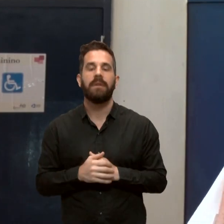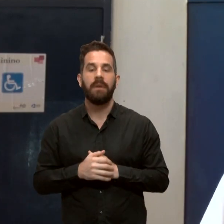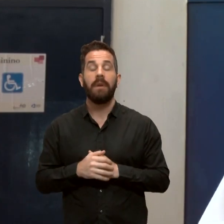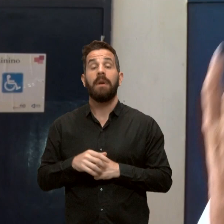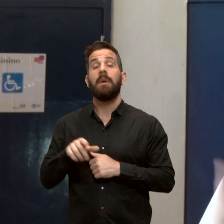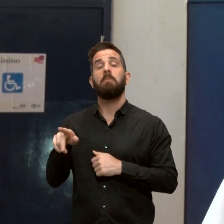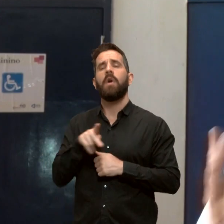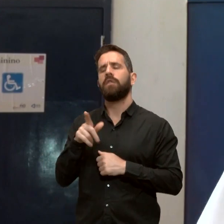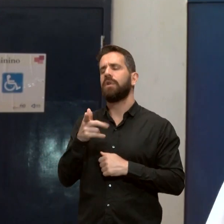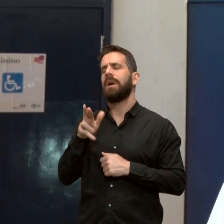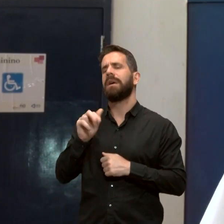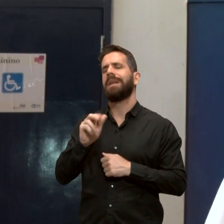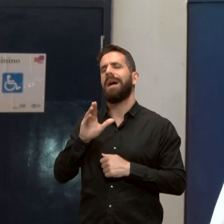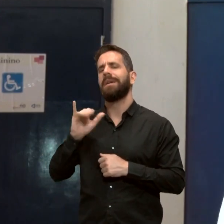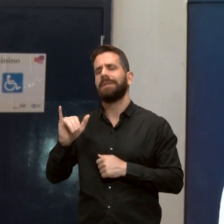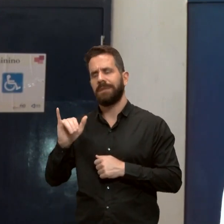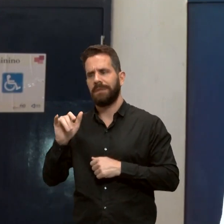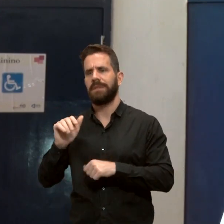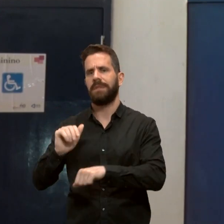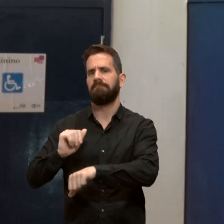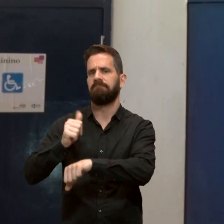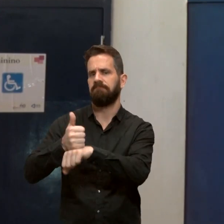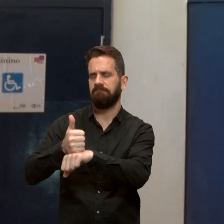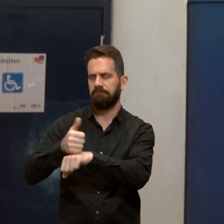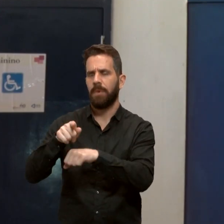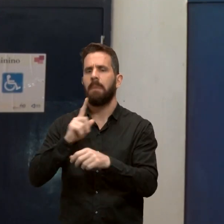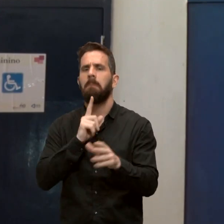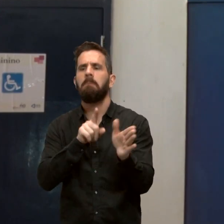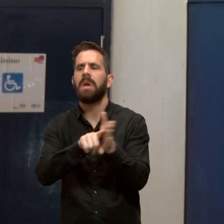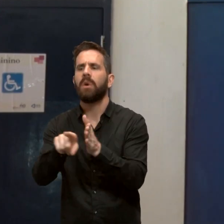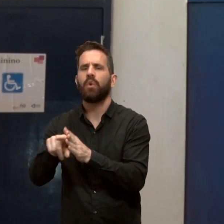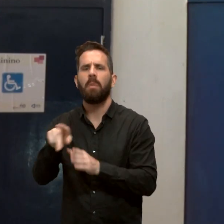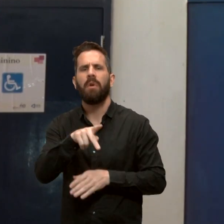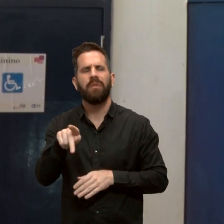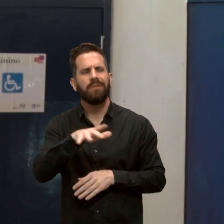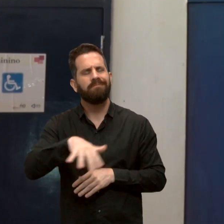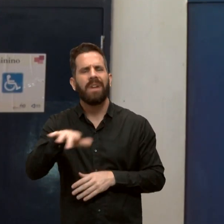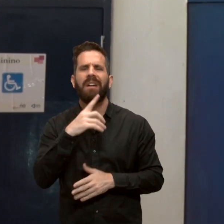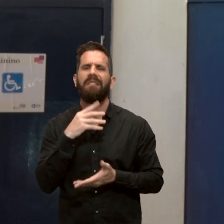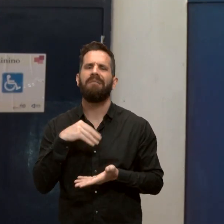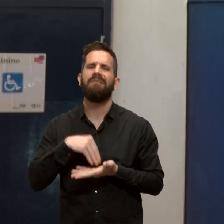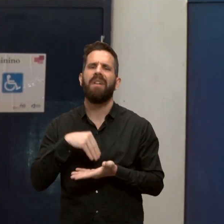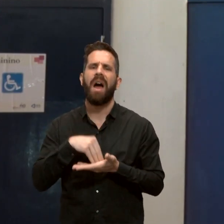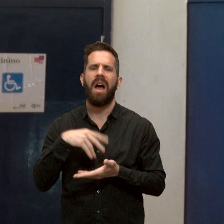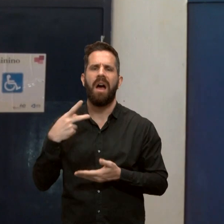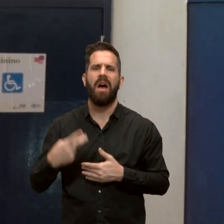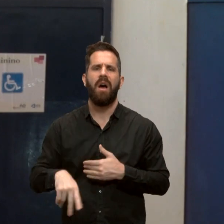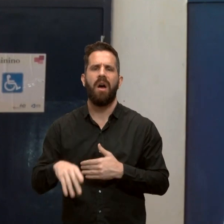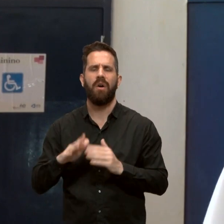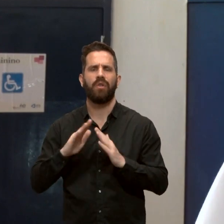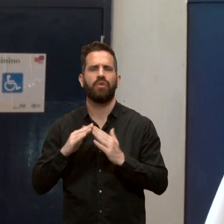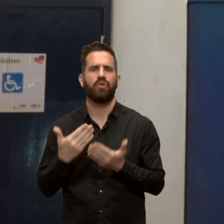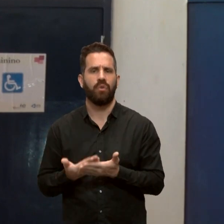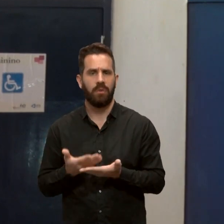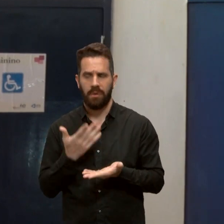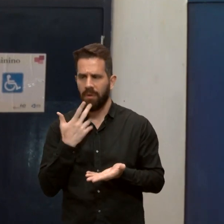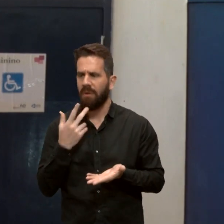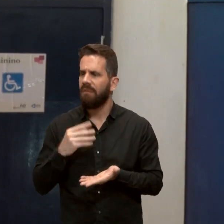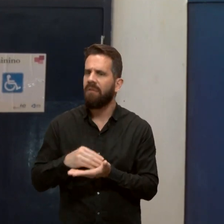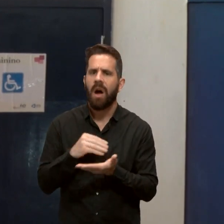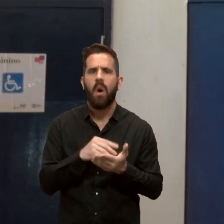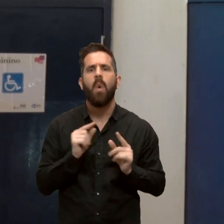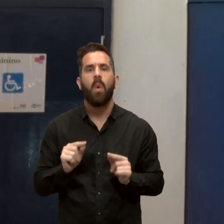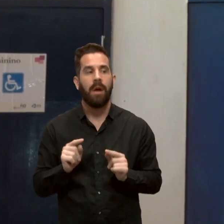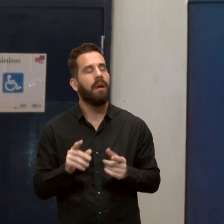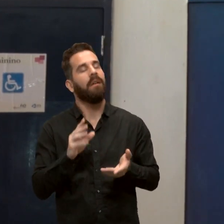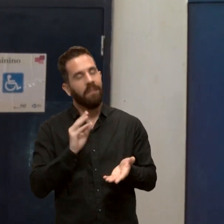ela perguntava para os professores o que vocês acham que falta na escola. E algo que nós reclamamos falta música na escola